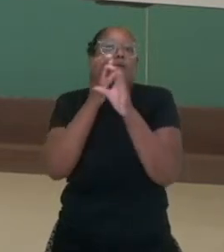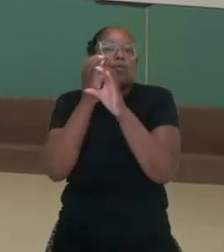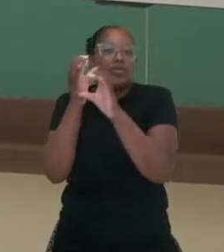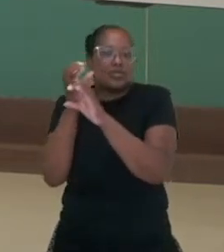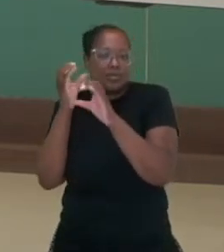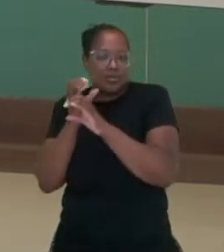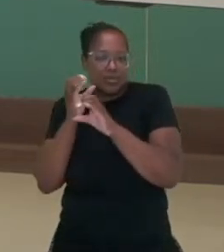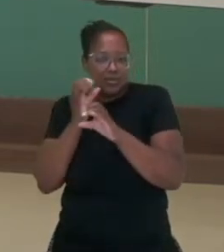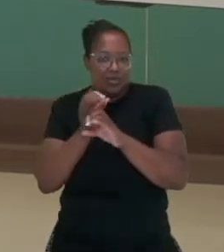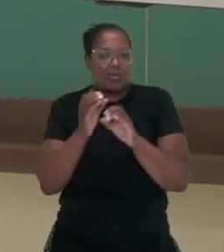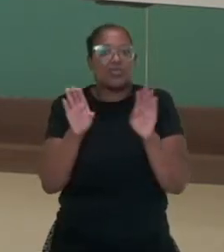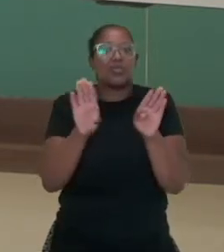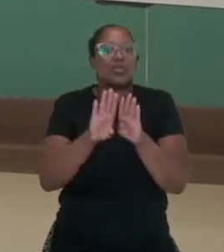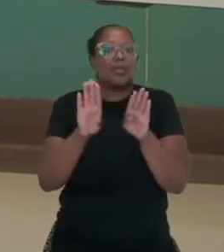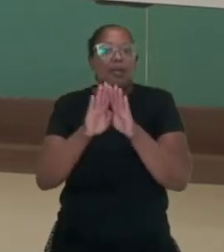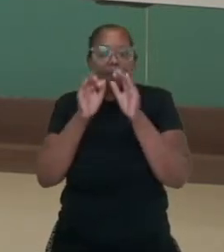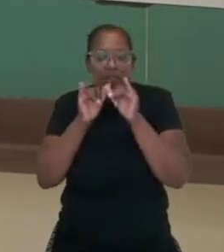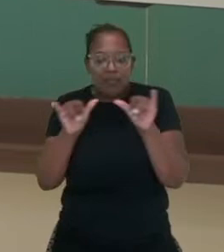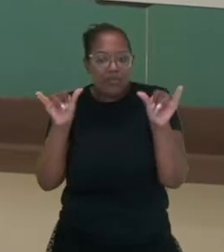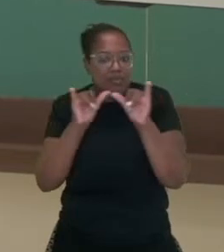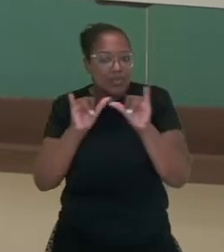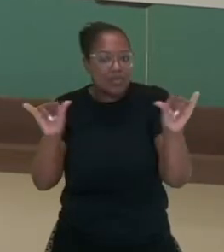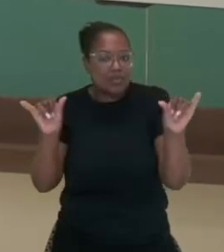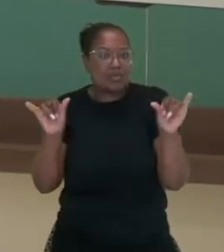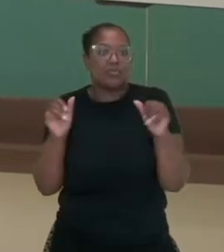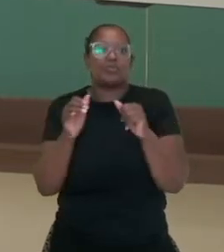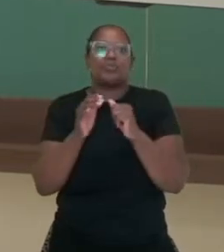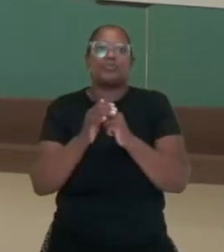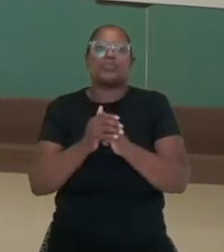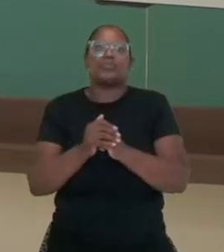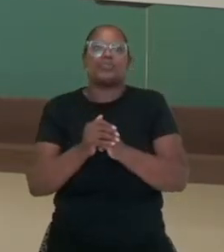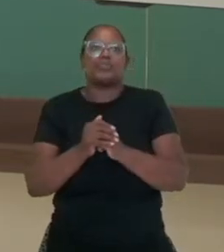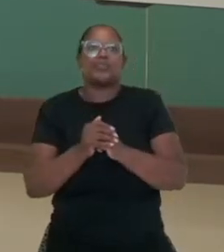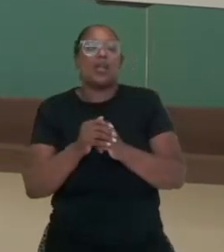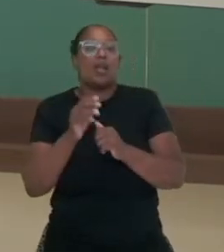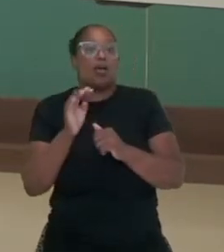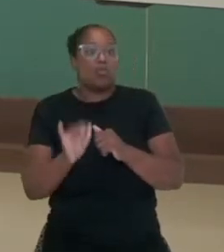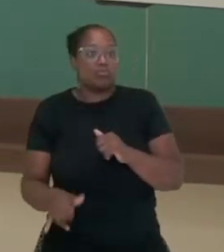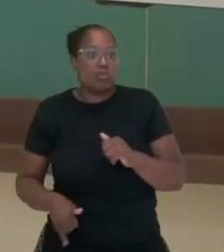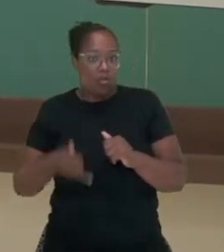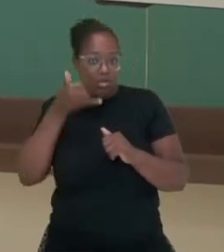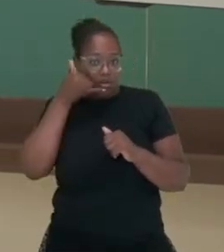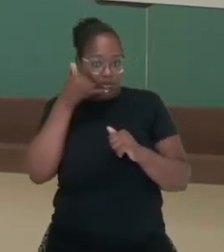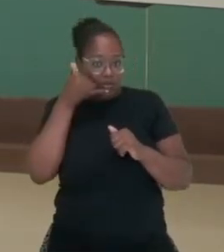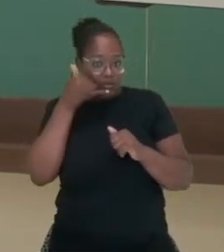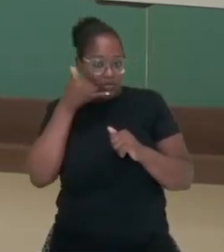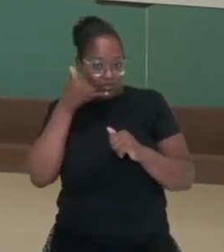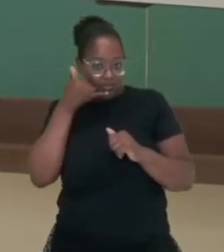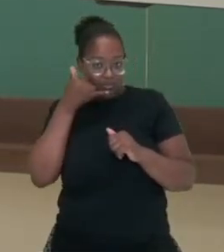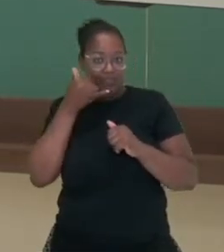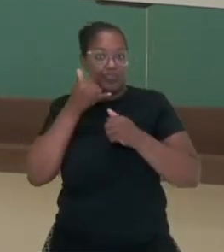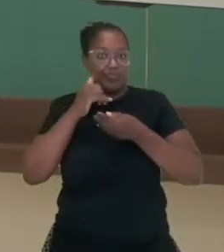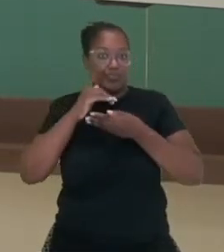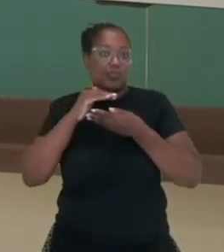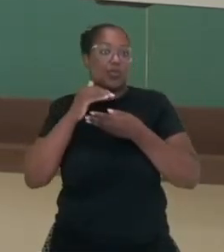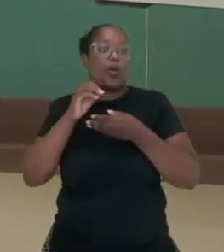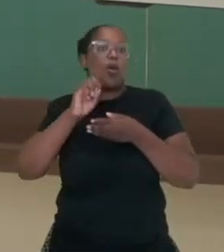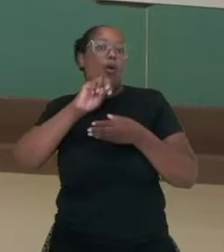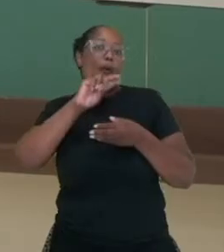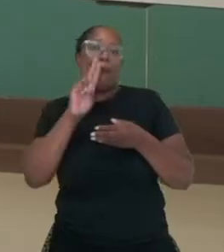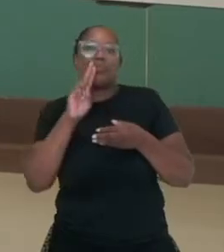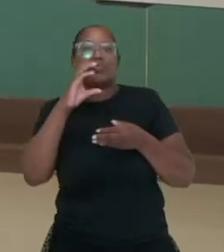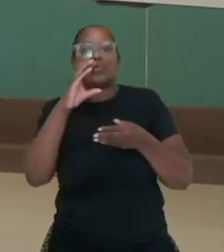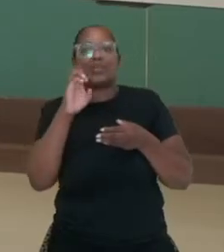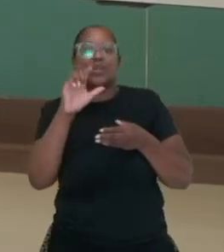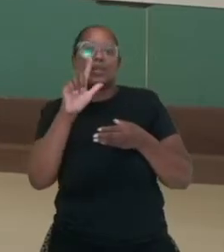comunicação e informação, tá? O telefone móvel, né, ou o